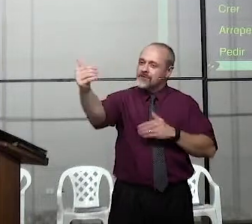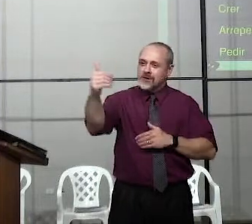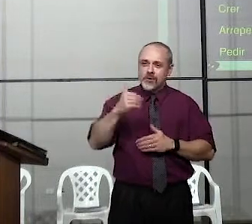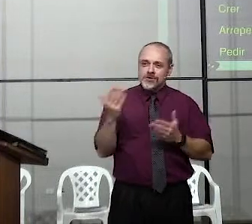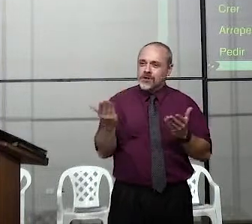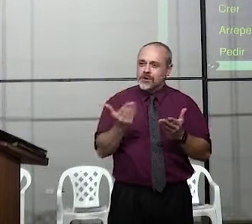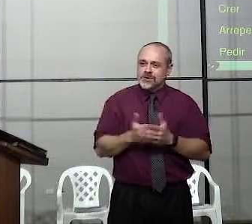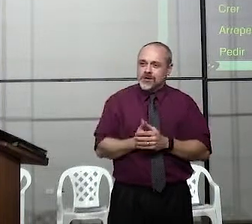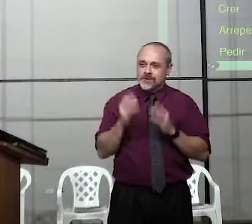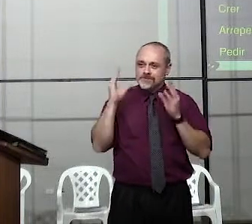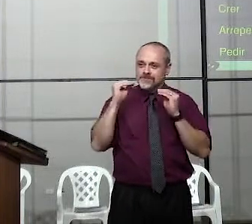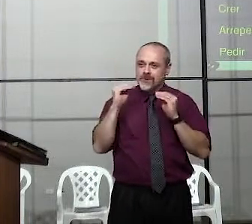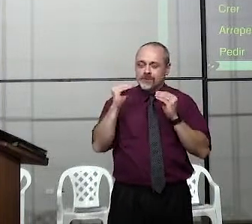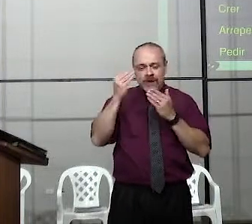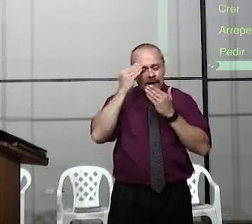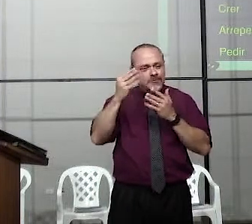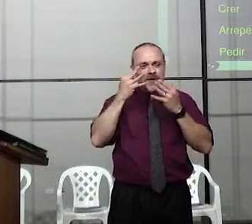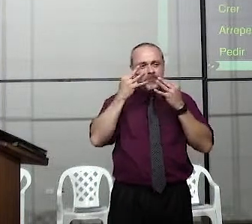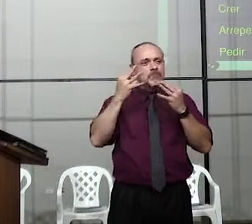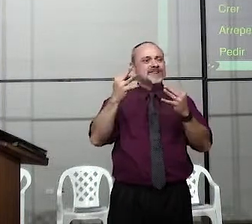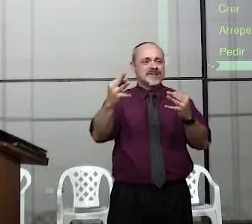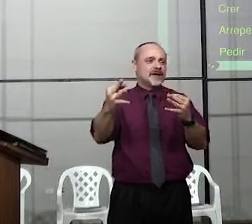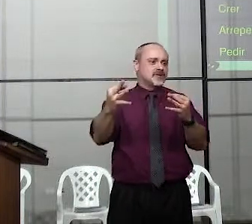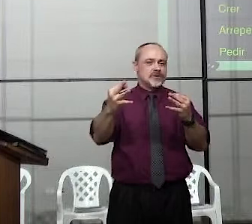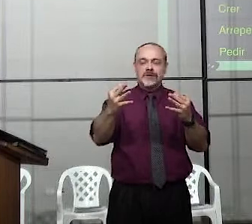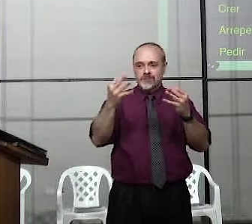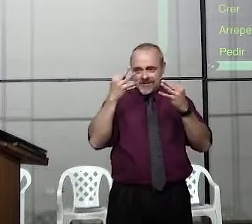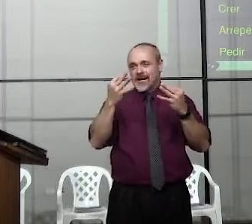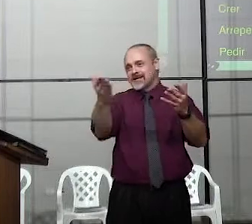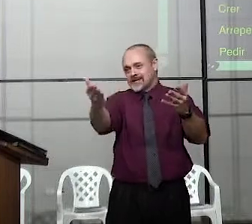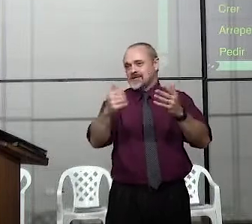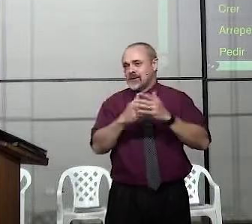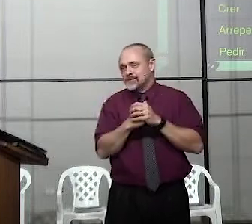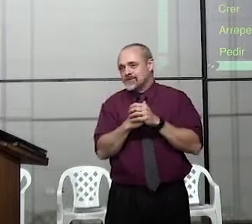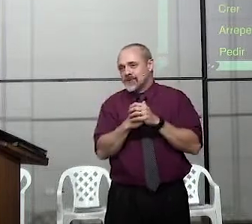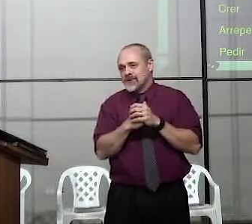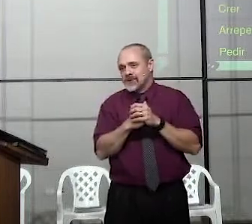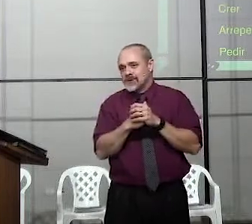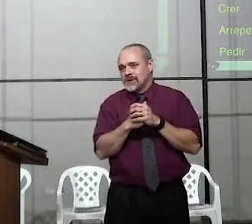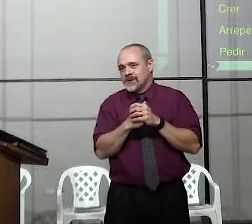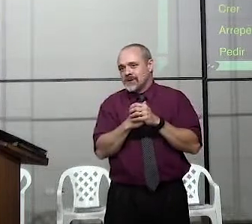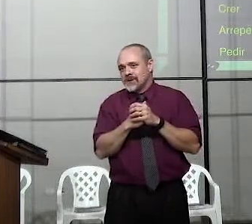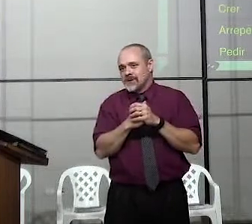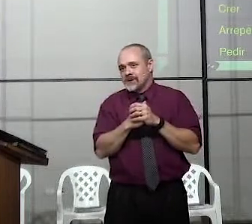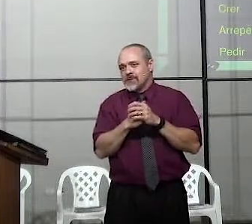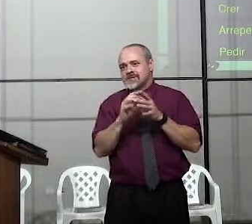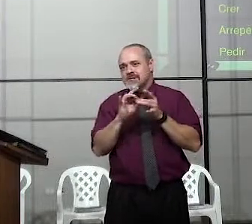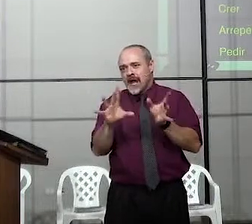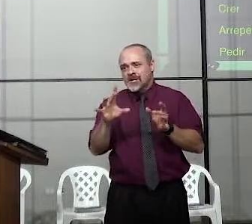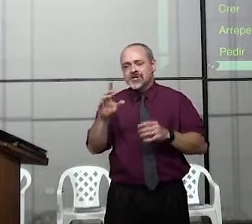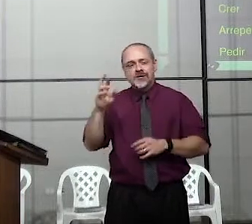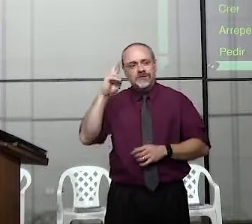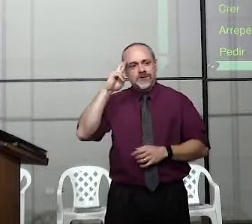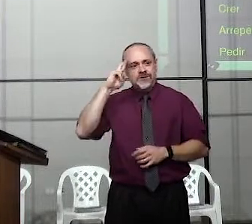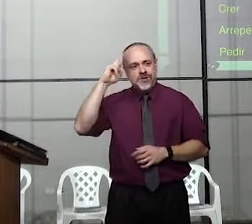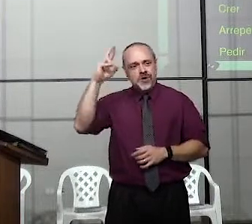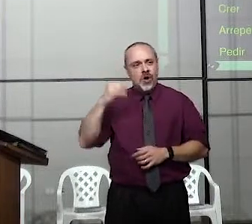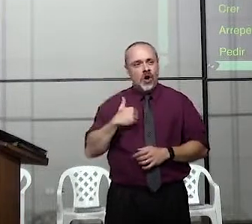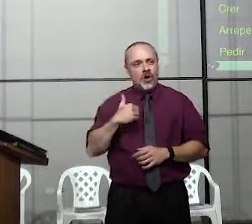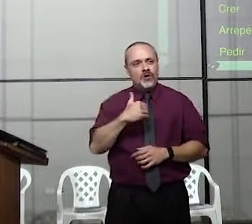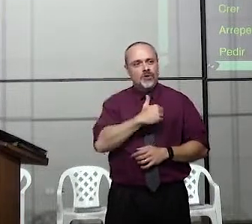Obrigado por ter vindo hoje à noite. Obrigado por ter prestar atenção. Mas deixa